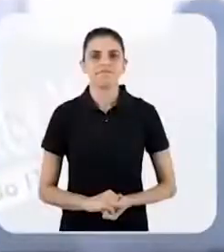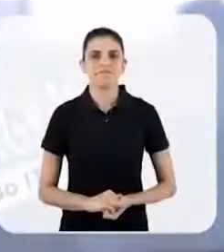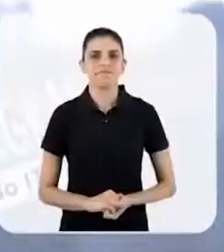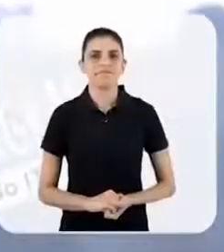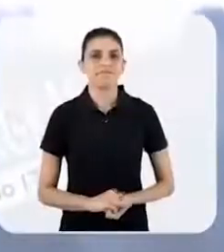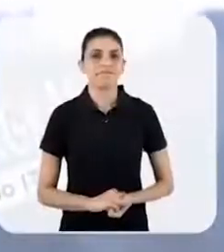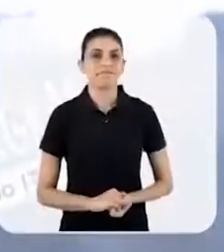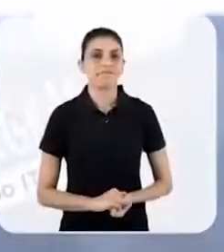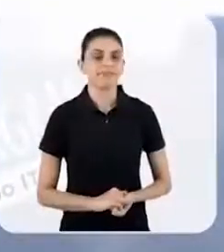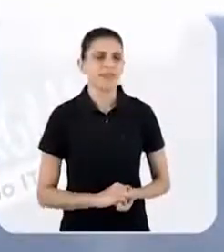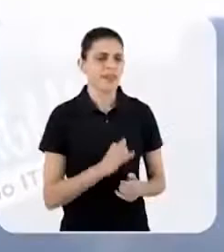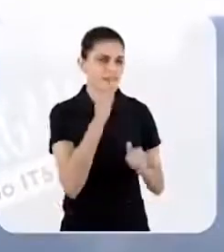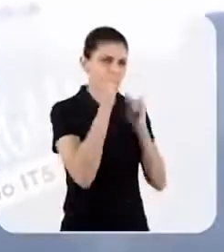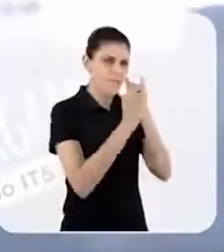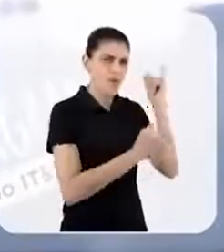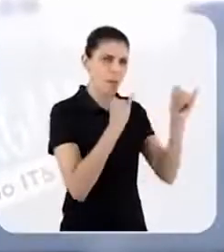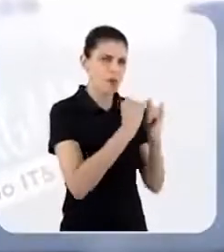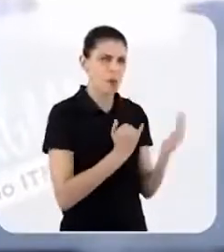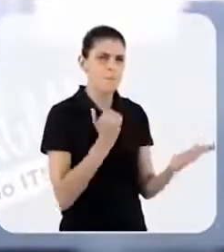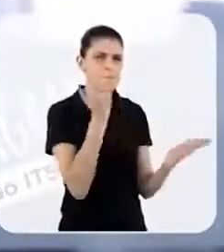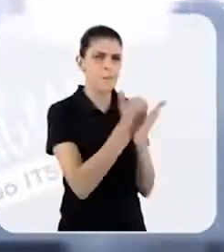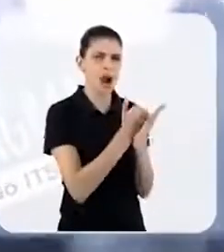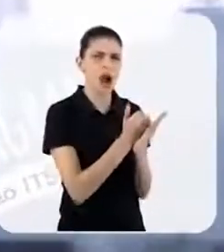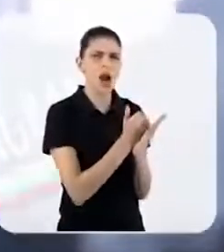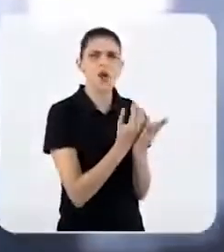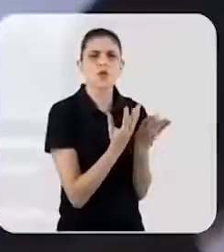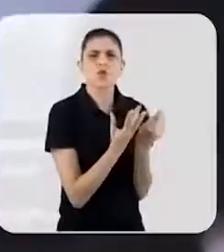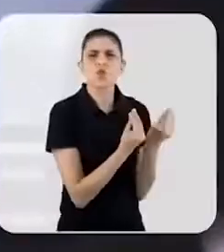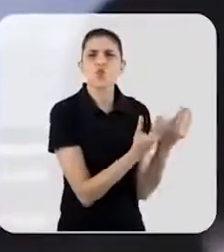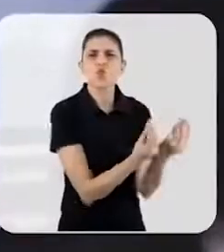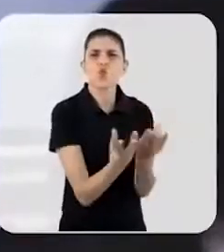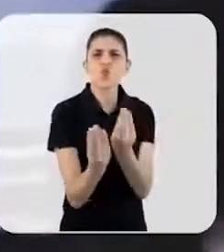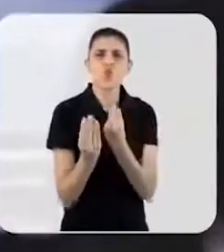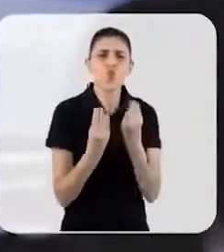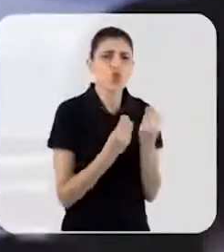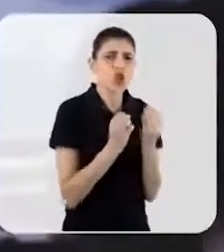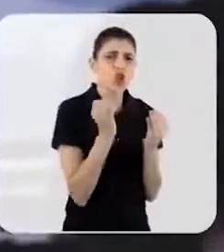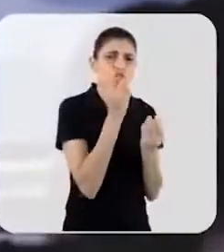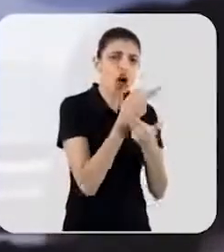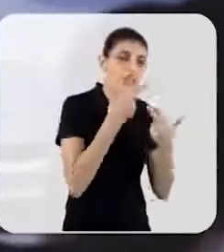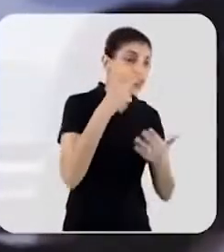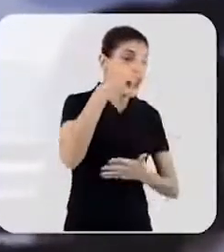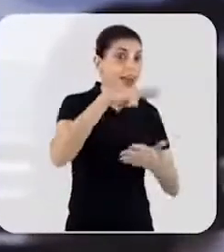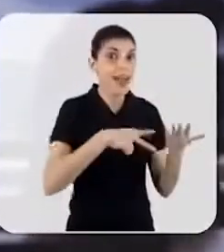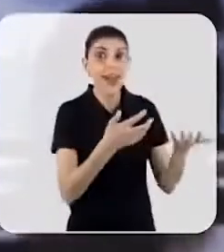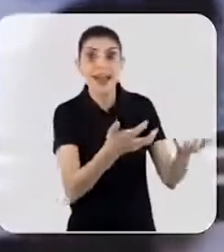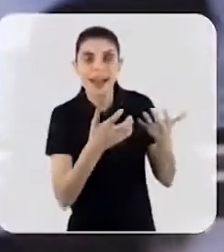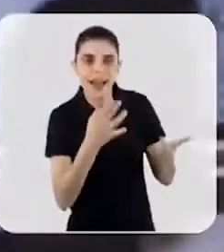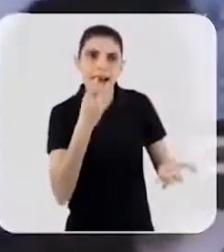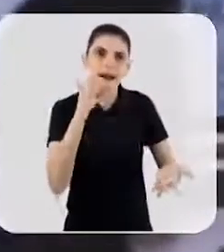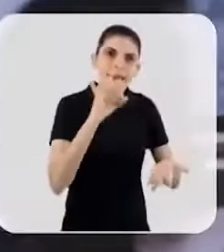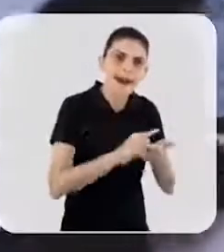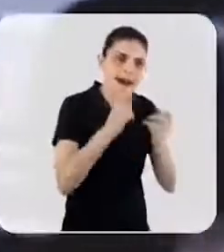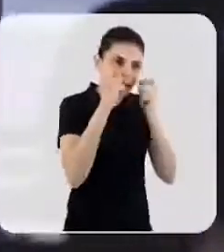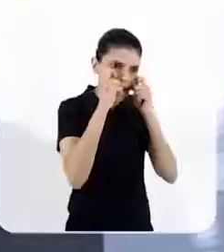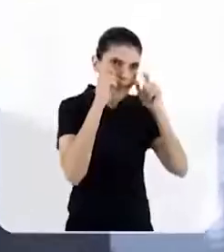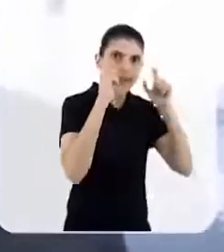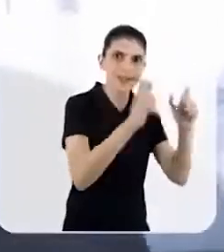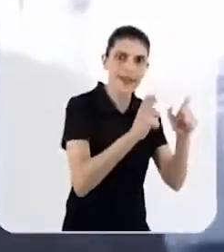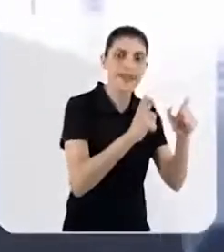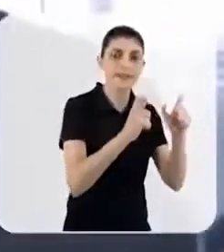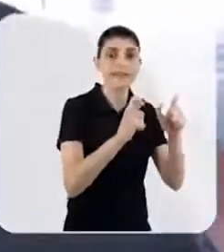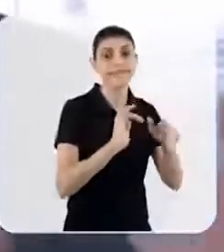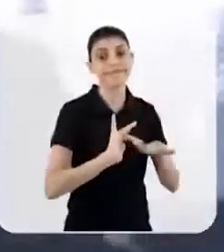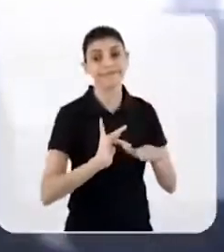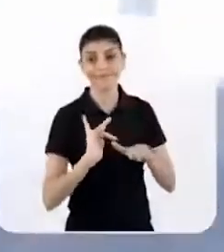A gente tem um problema com excesso de informação hoje. A gente tem dificuldade de encontrar as notícias que a gente quer ler, as notícias que realmente nos